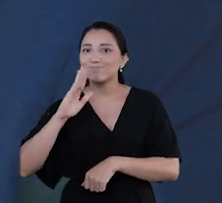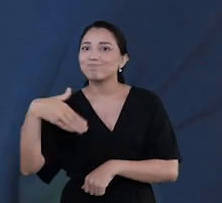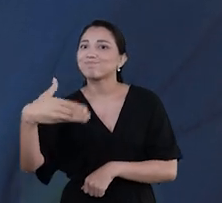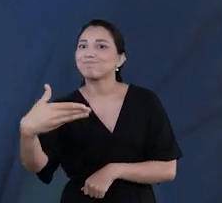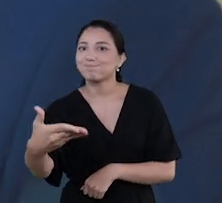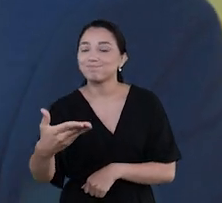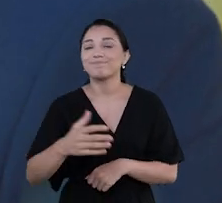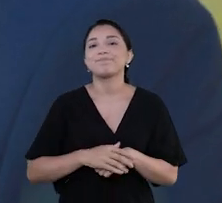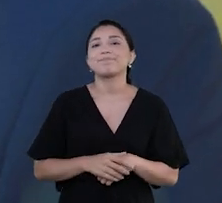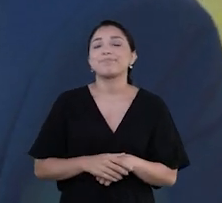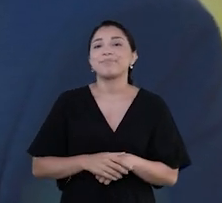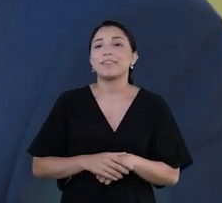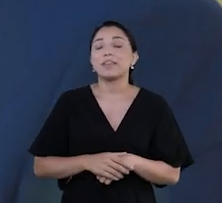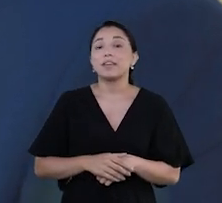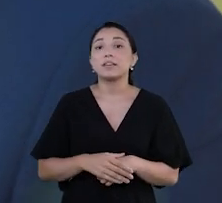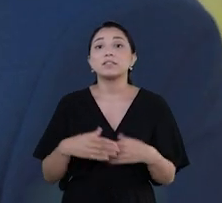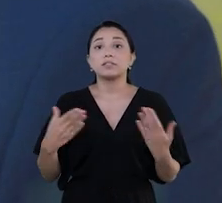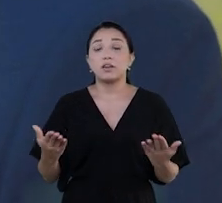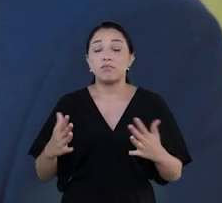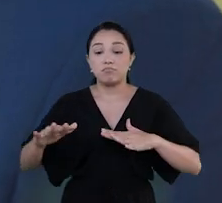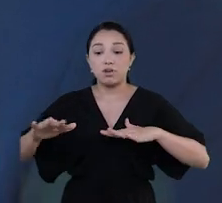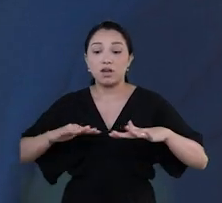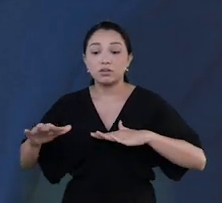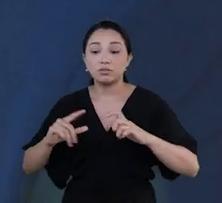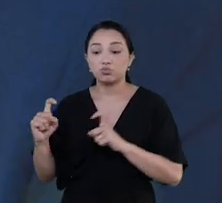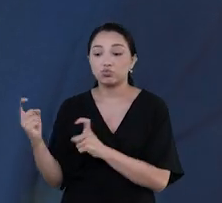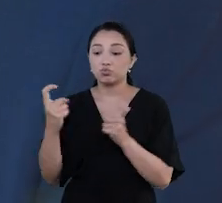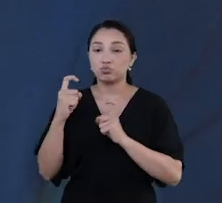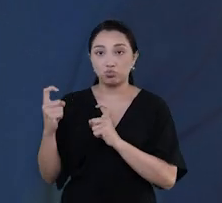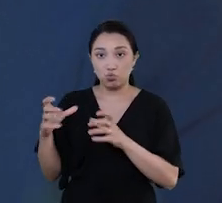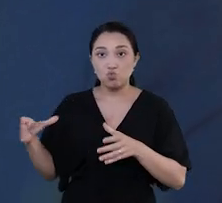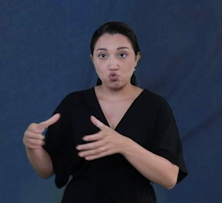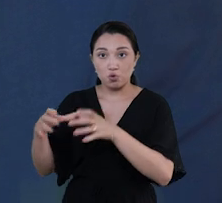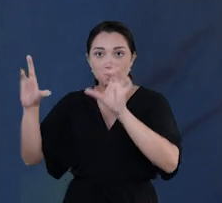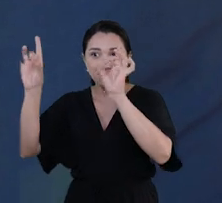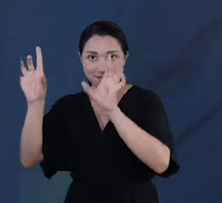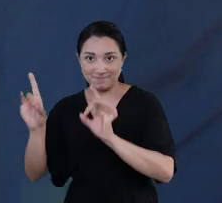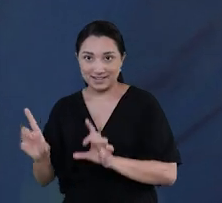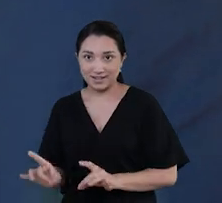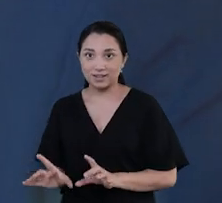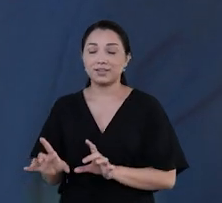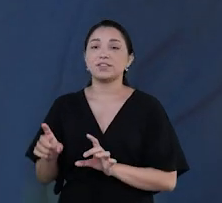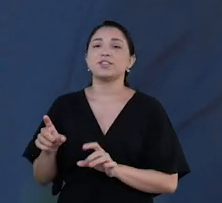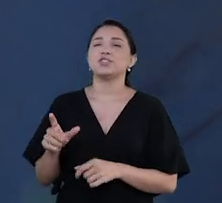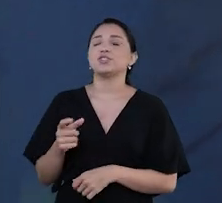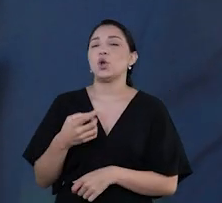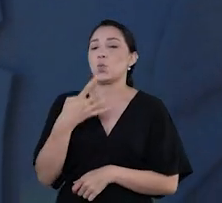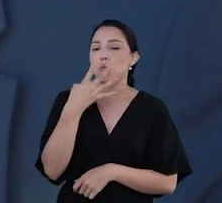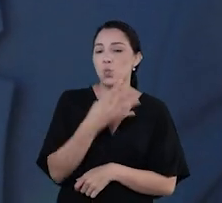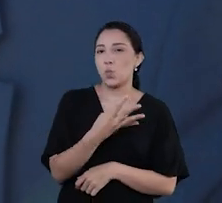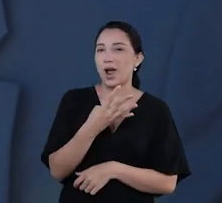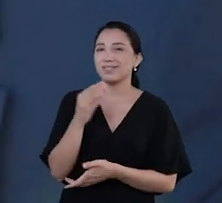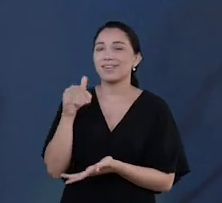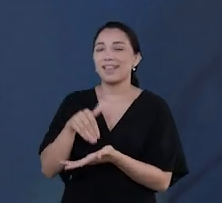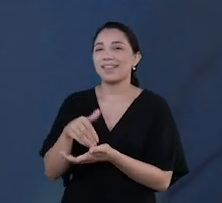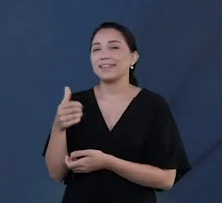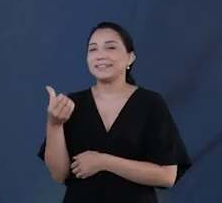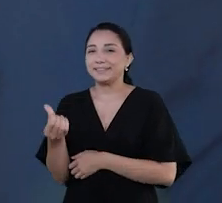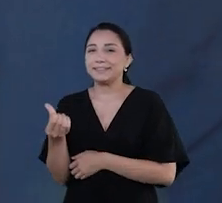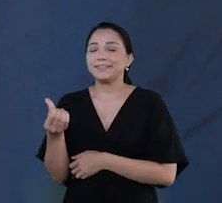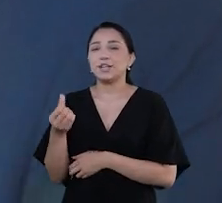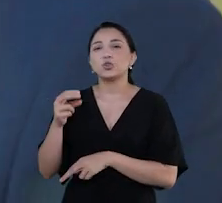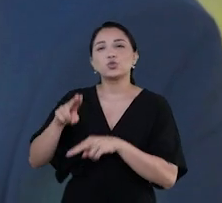sendo discutidas nesse grupo de especialistas né e inclusive dias 4 e 6 de junho eh